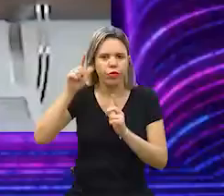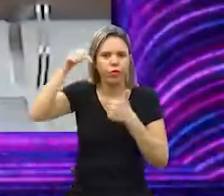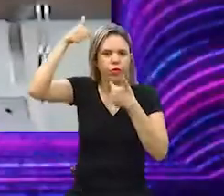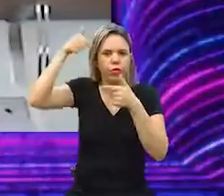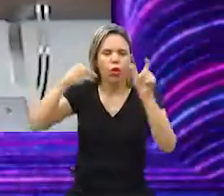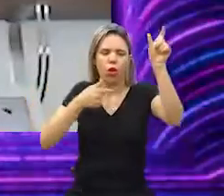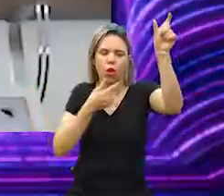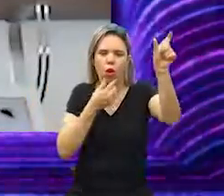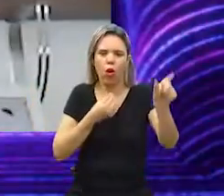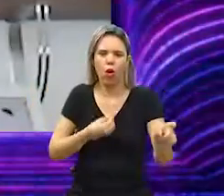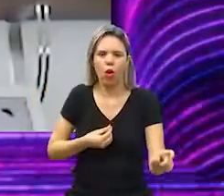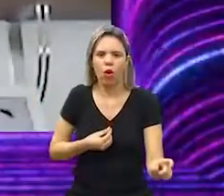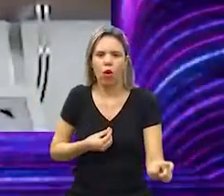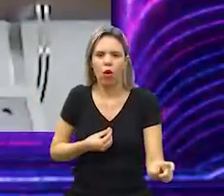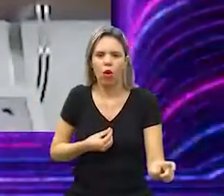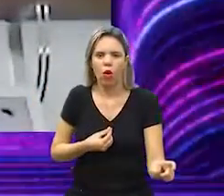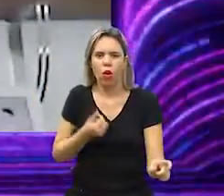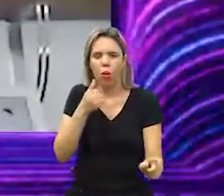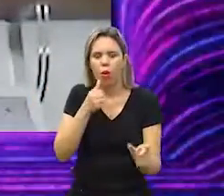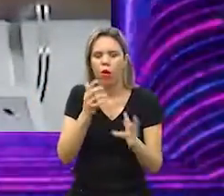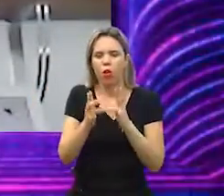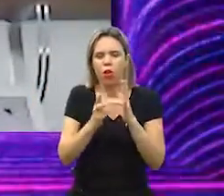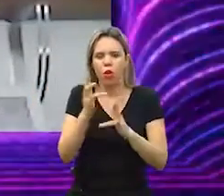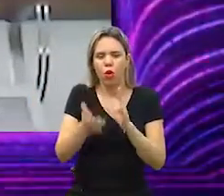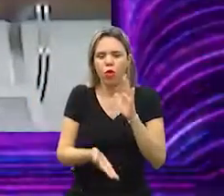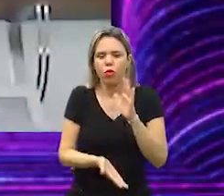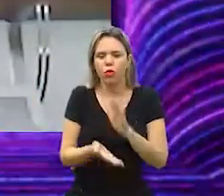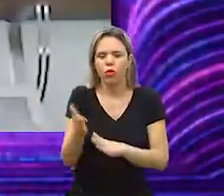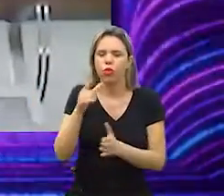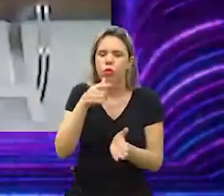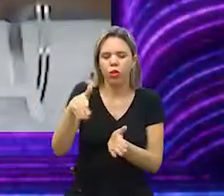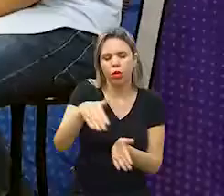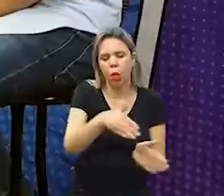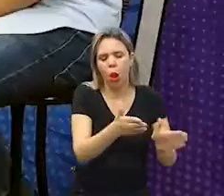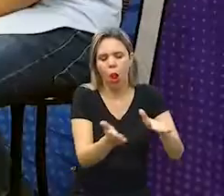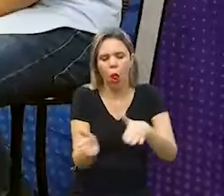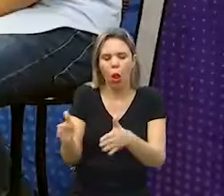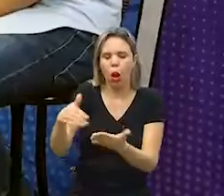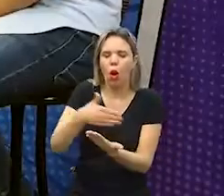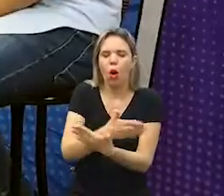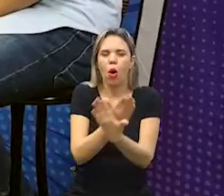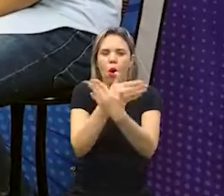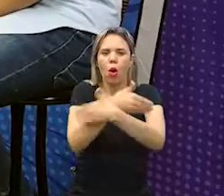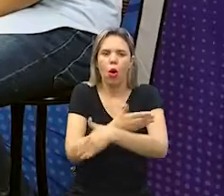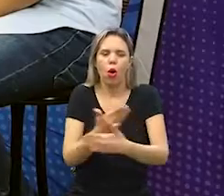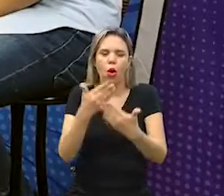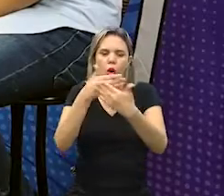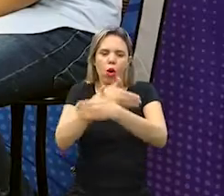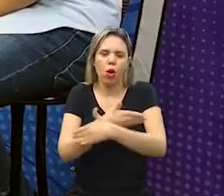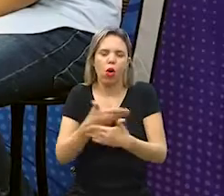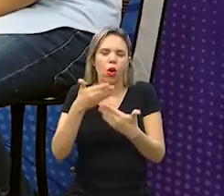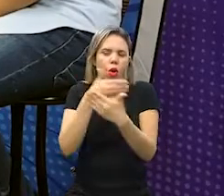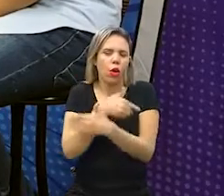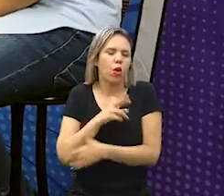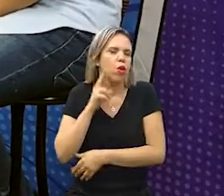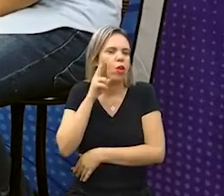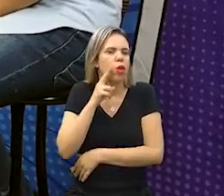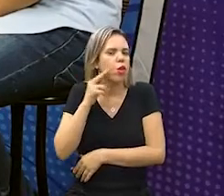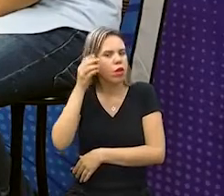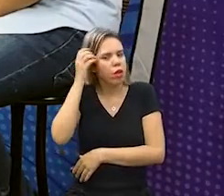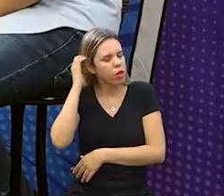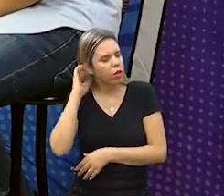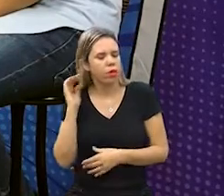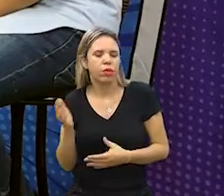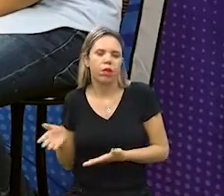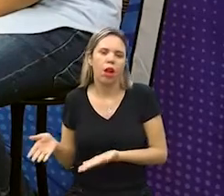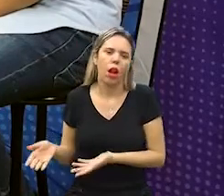personagem, um rapaz cuja noiva é levada para o rio pelo boto cor-de-rosa, né, ou supostamente é levada para o rio pelo